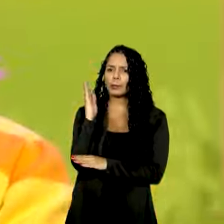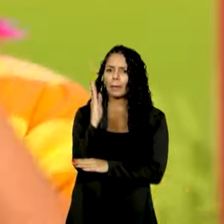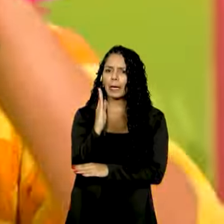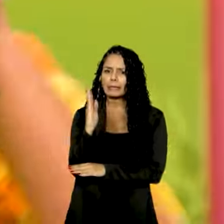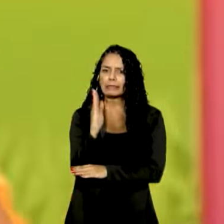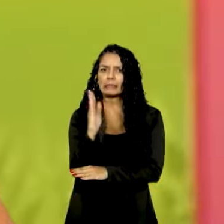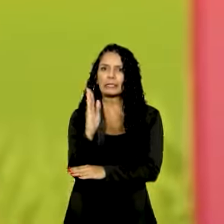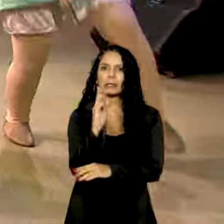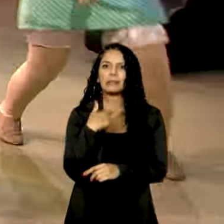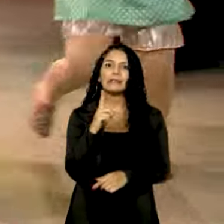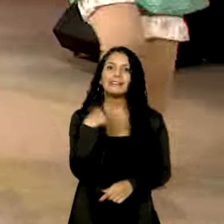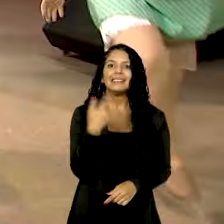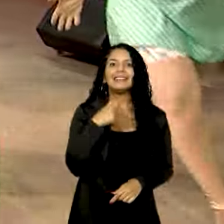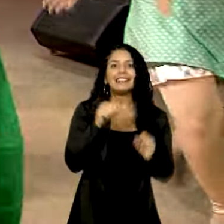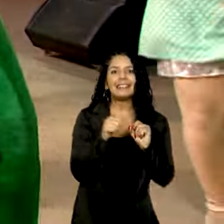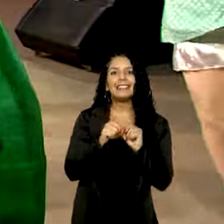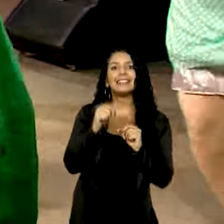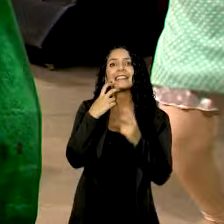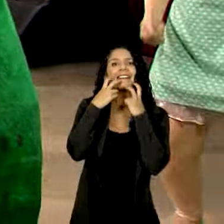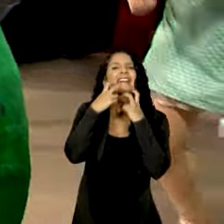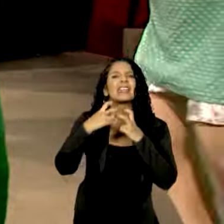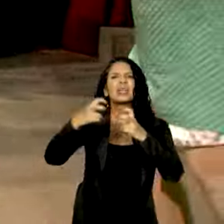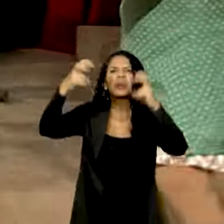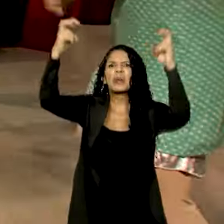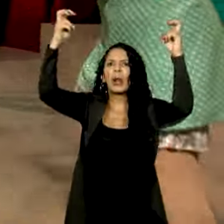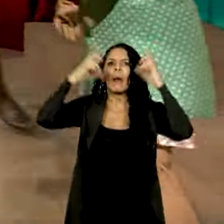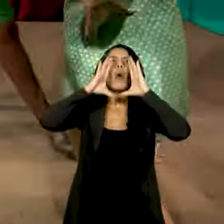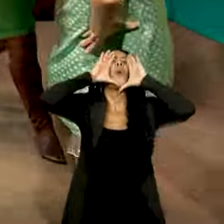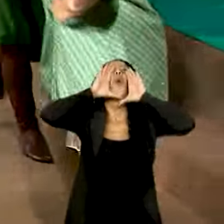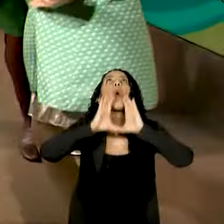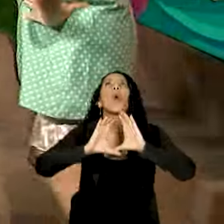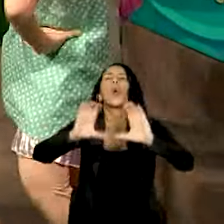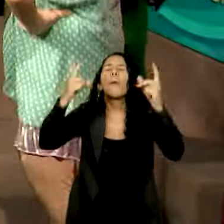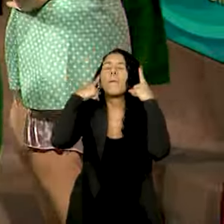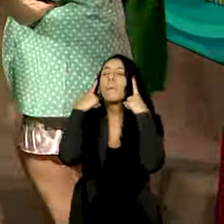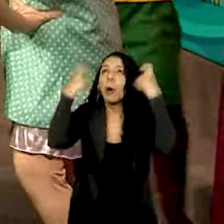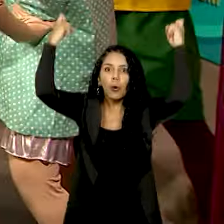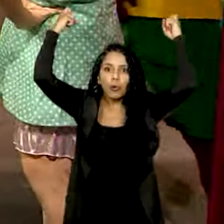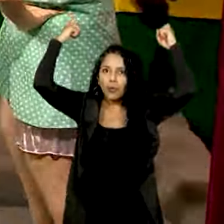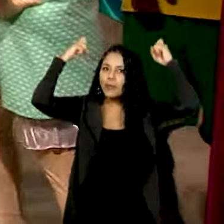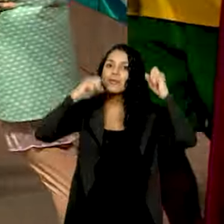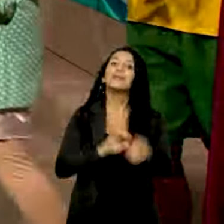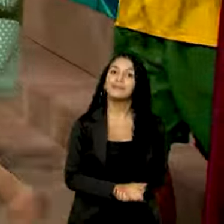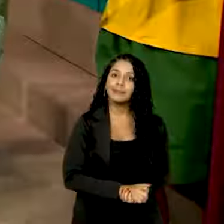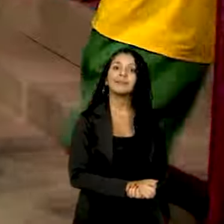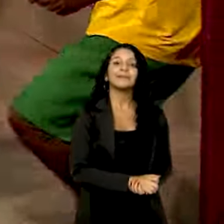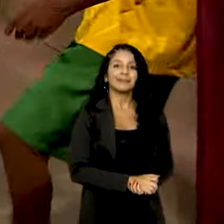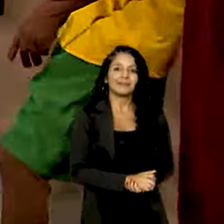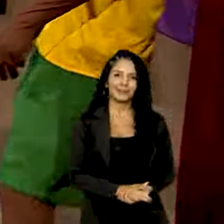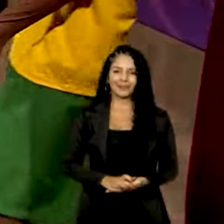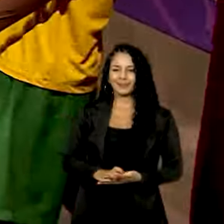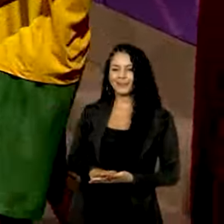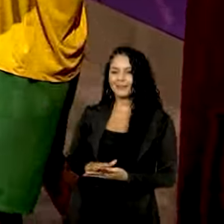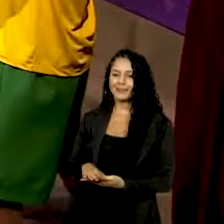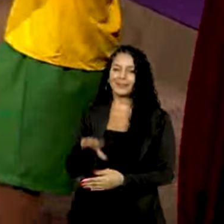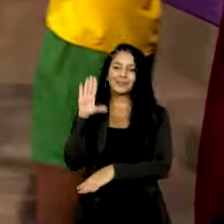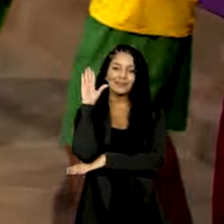a um tubarão, gritava forte feito um alto-falante.